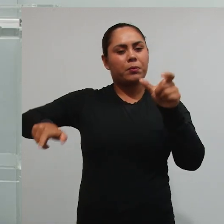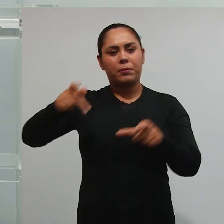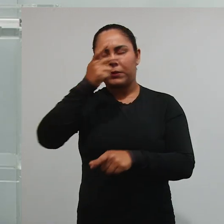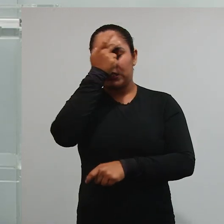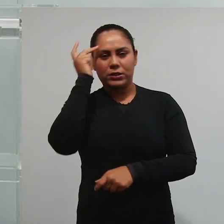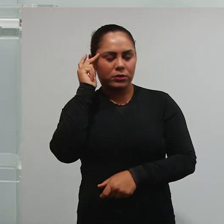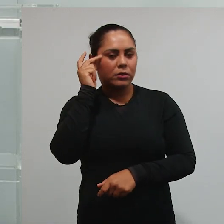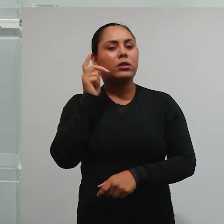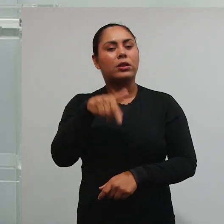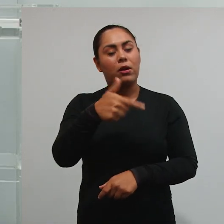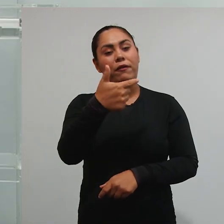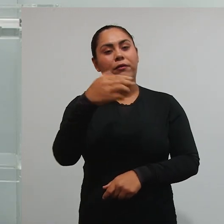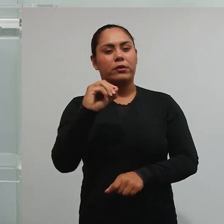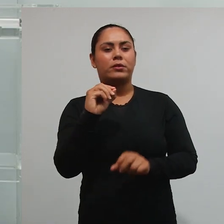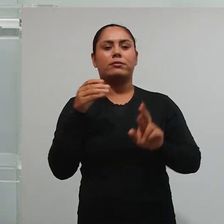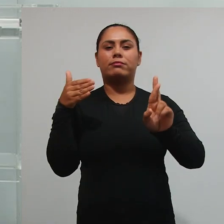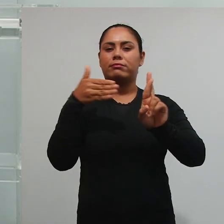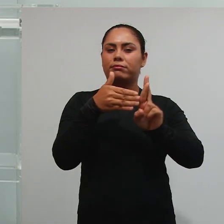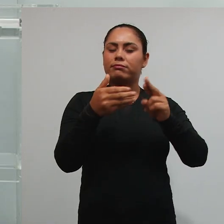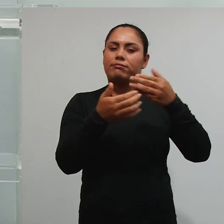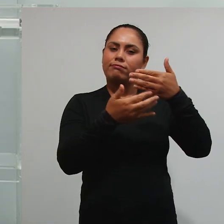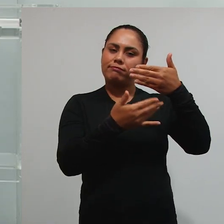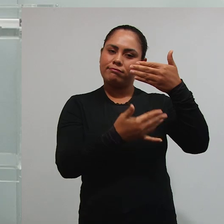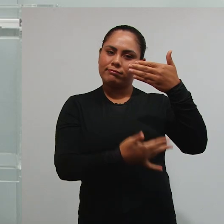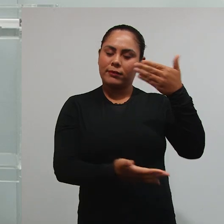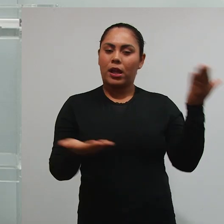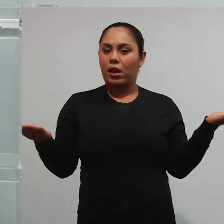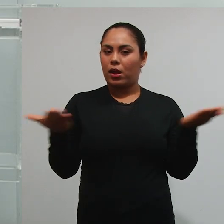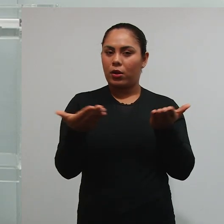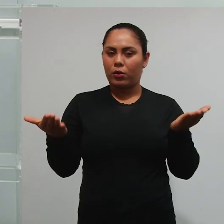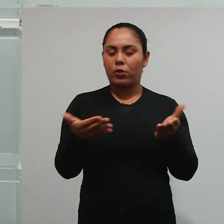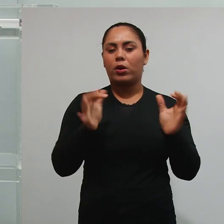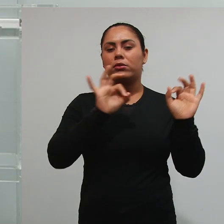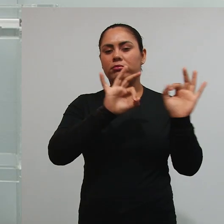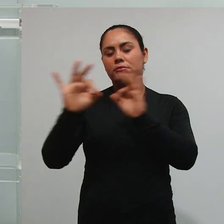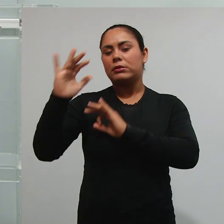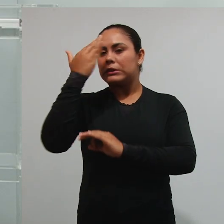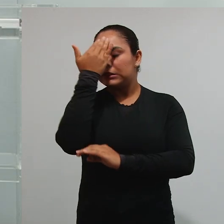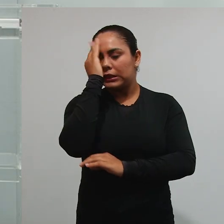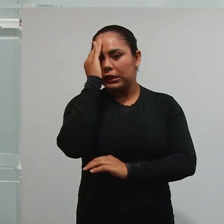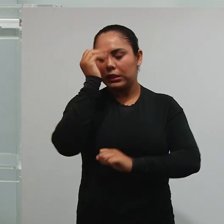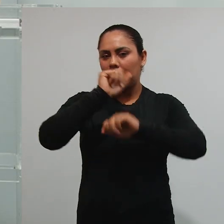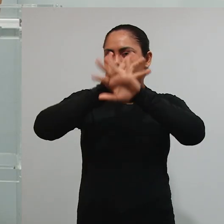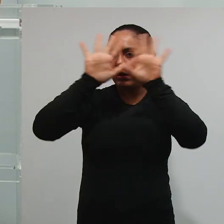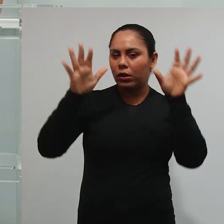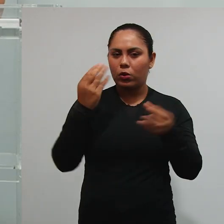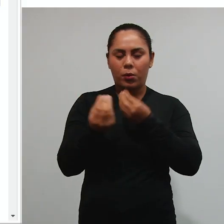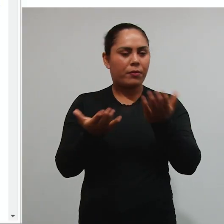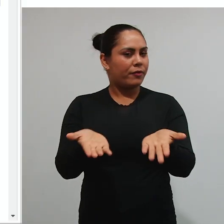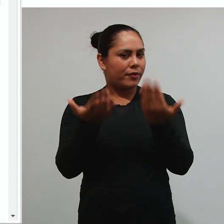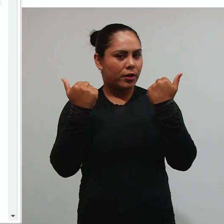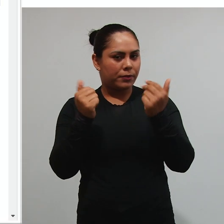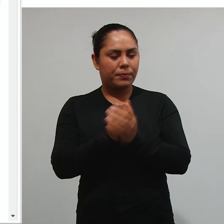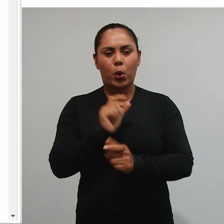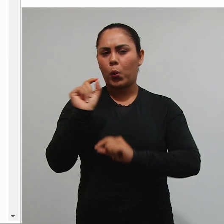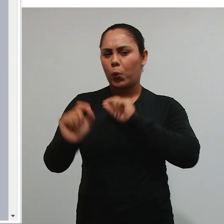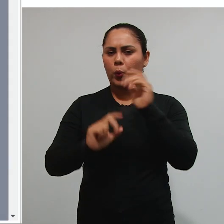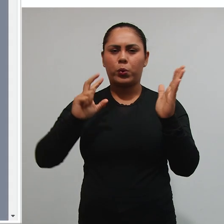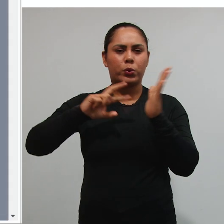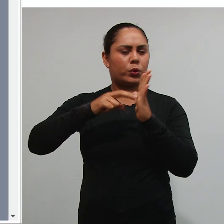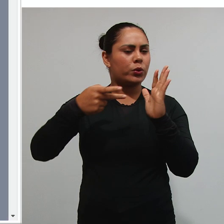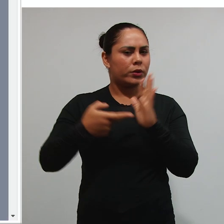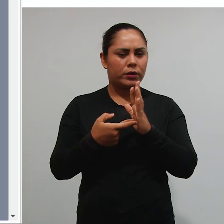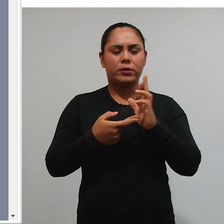ter 20 referências. E é nesse episódio que a gente vai entender como é que funciona. Bom, vamos lá. O que são